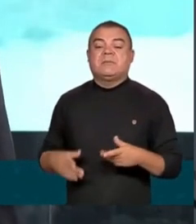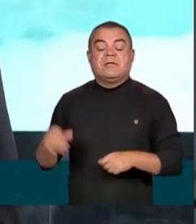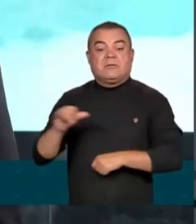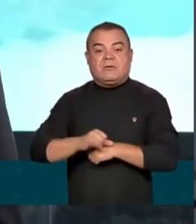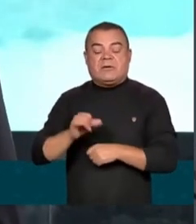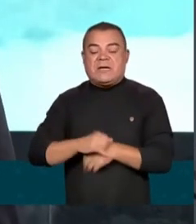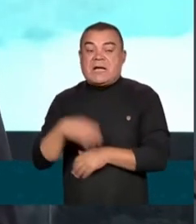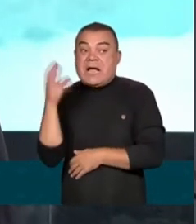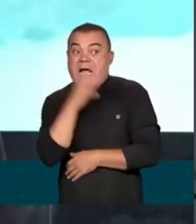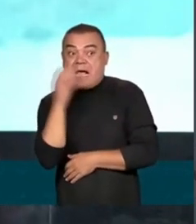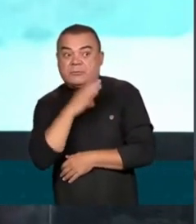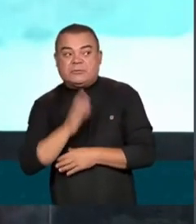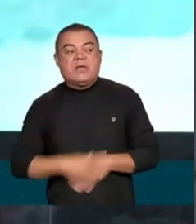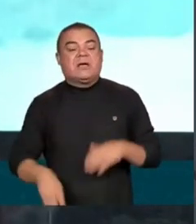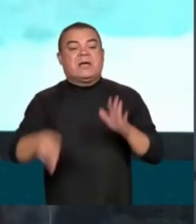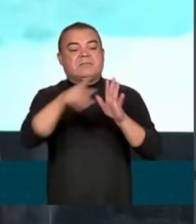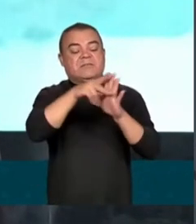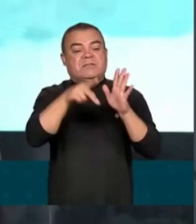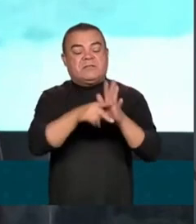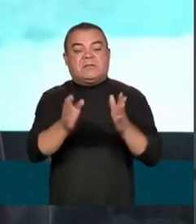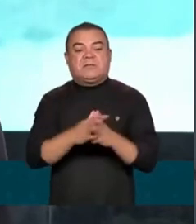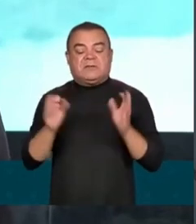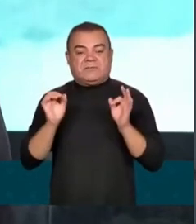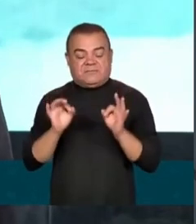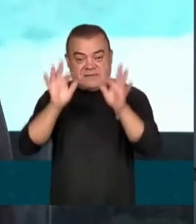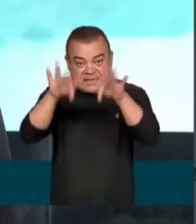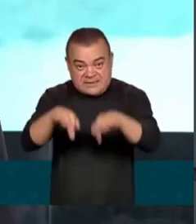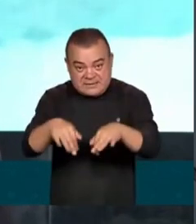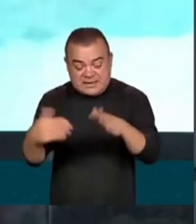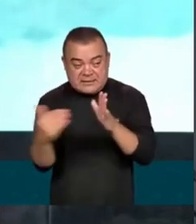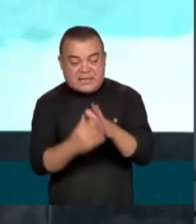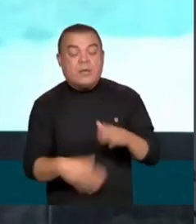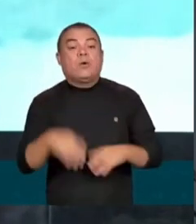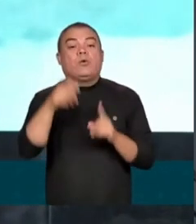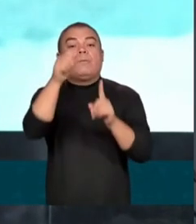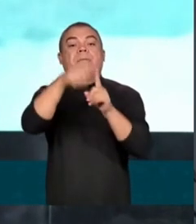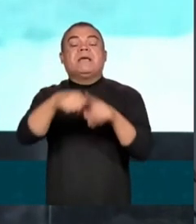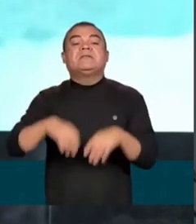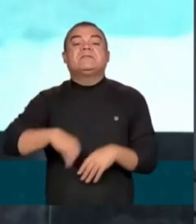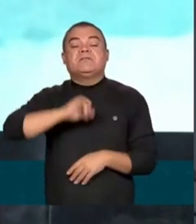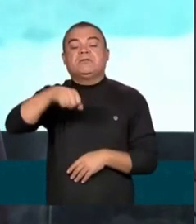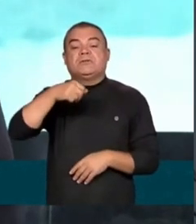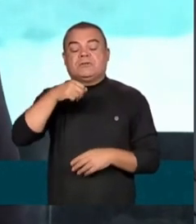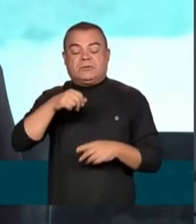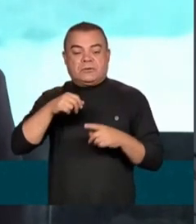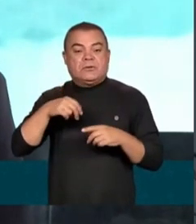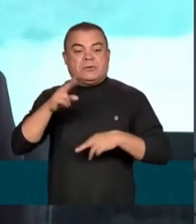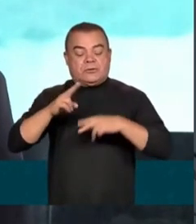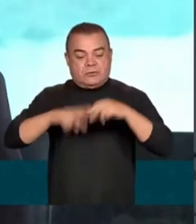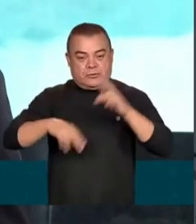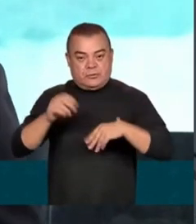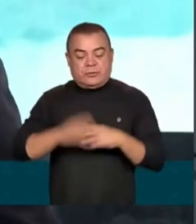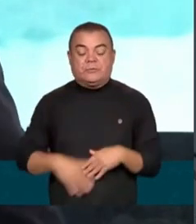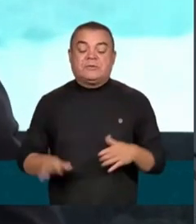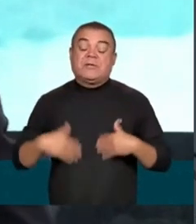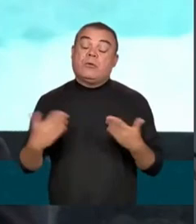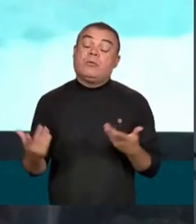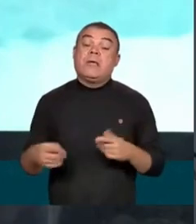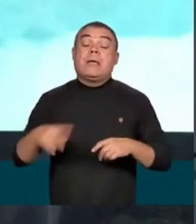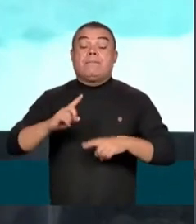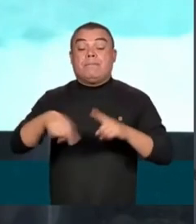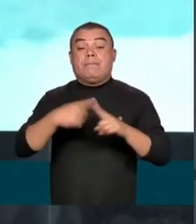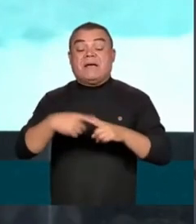urgentemente aquelas que inspira até o mês de junho né tanto mais novo Mais Médicos quando o programa de adição de alimentos